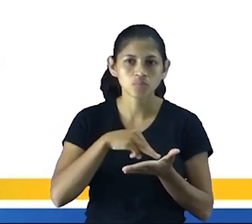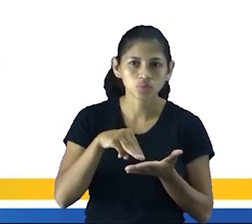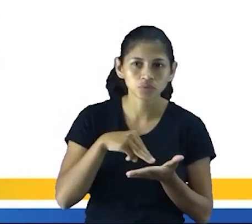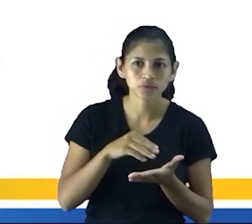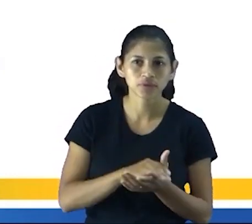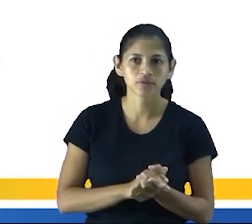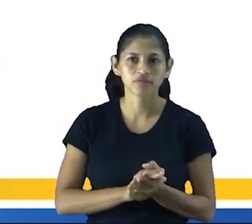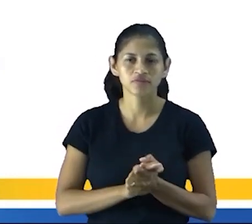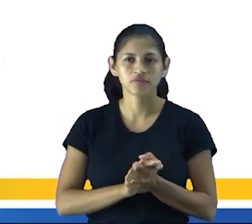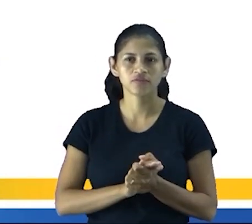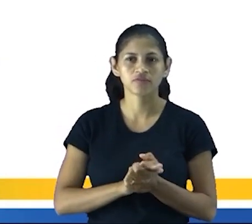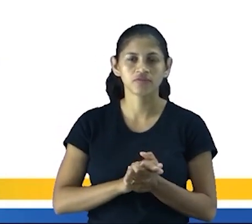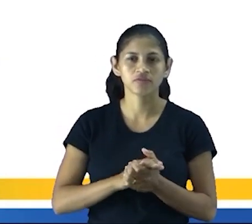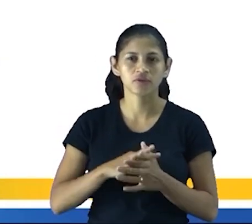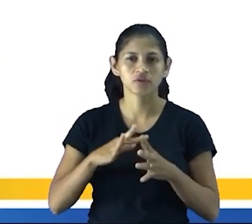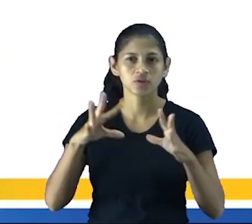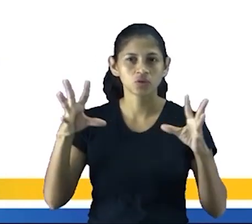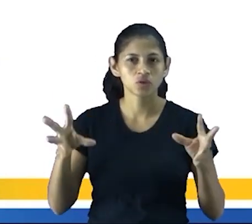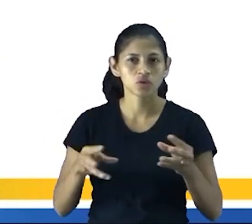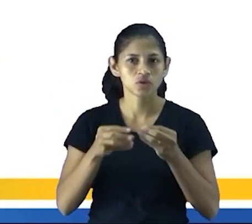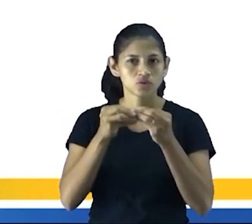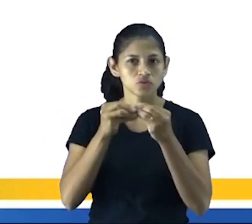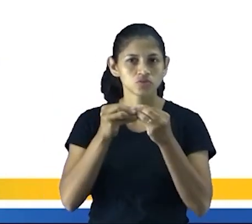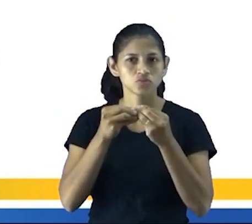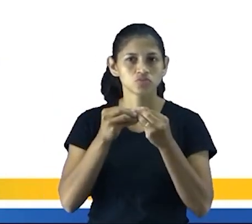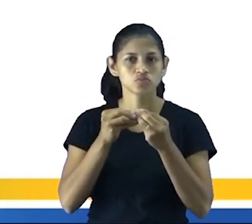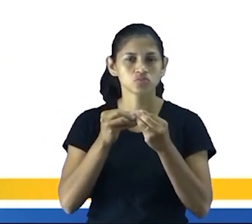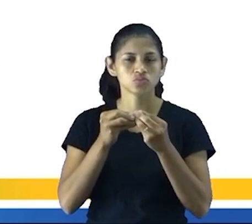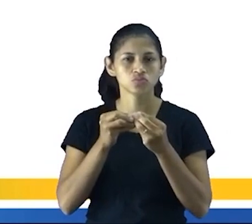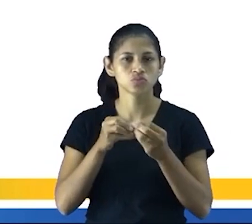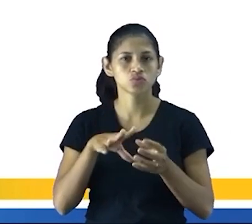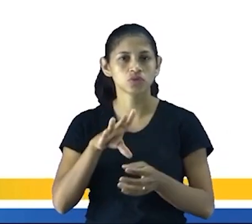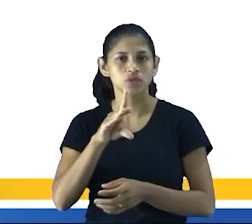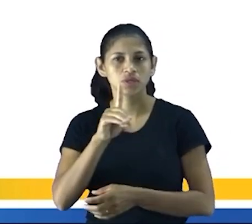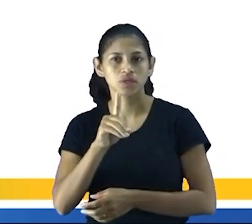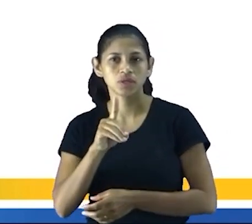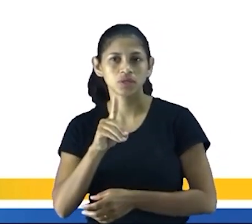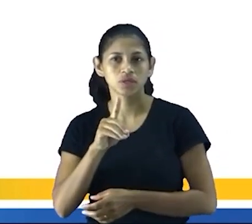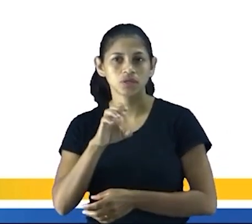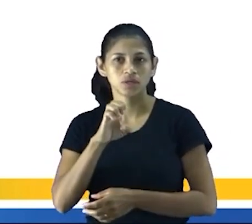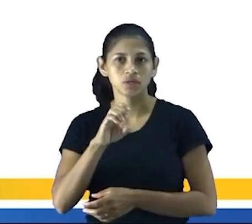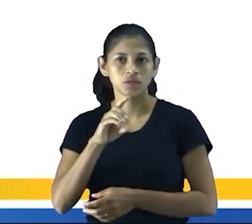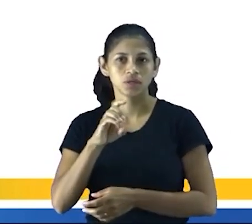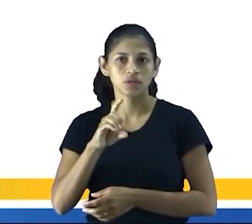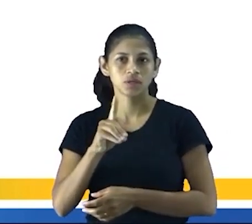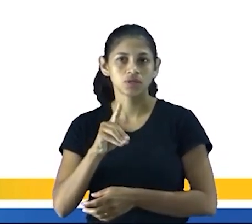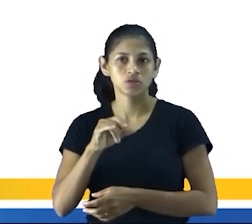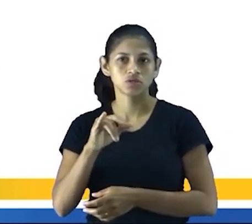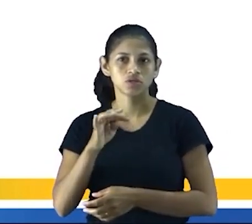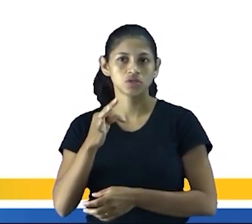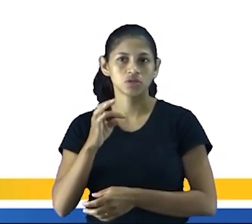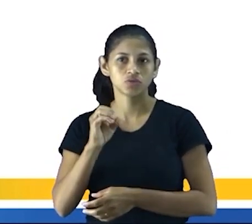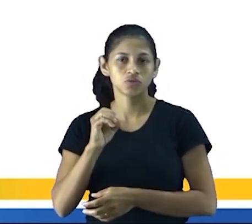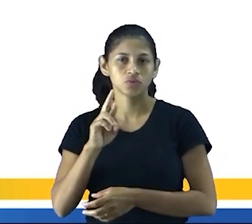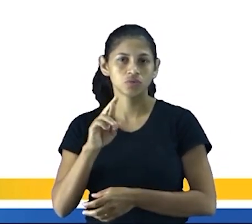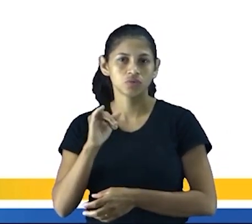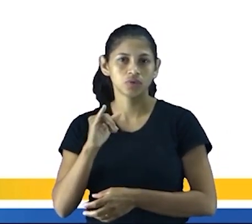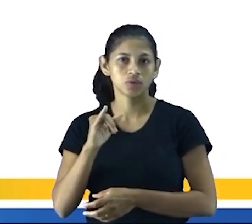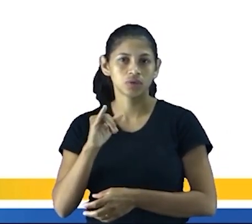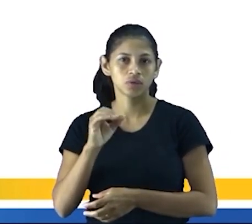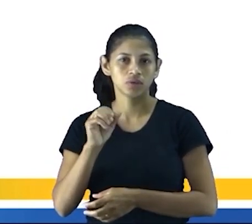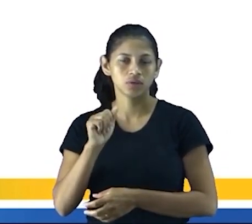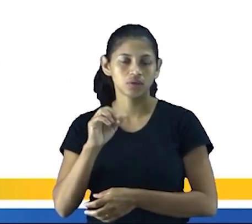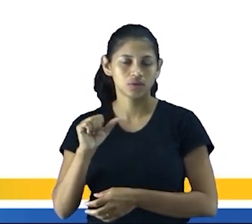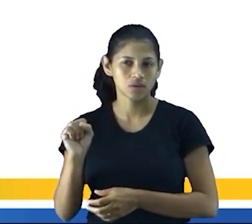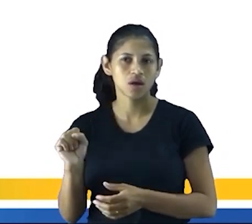resenhas, ensaios editoriais. Então, todos esses são exemplos de textos, né, da tipologia dissertativa. Todos